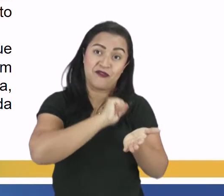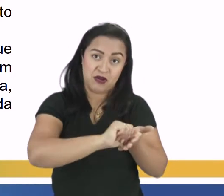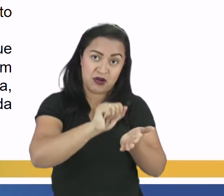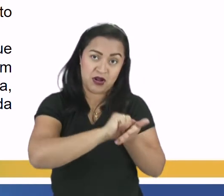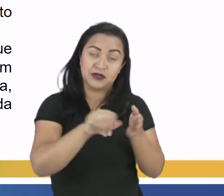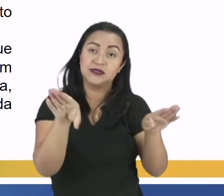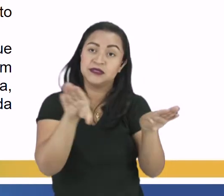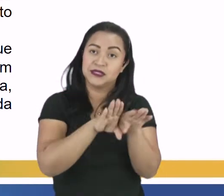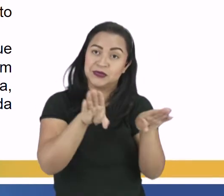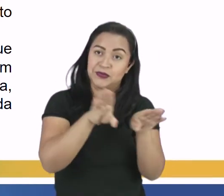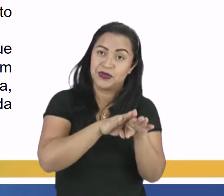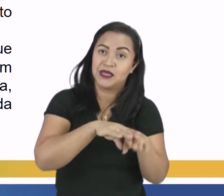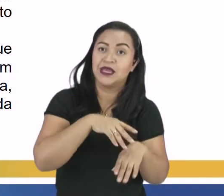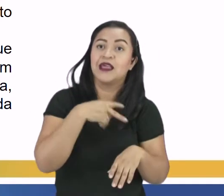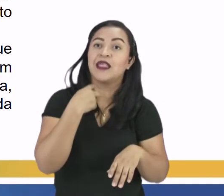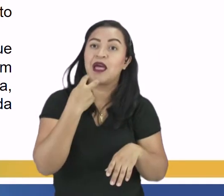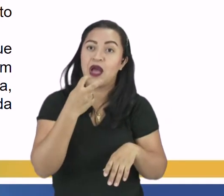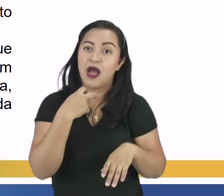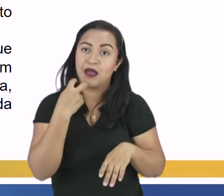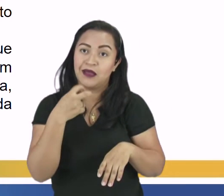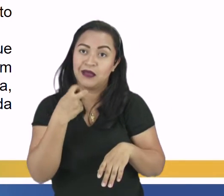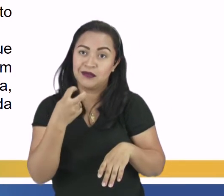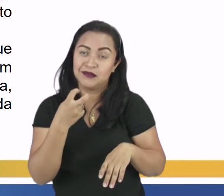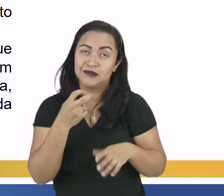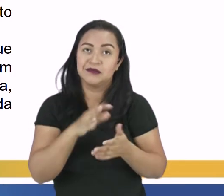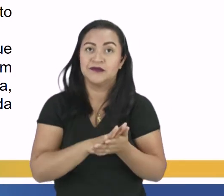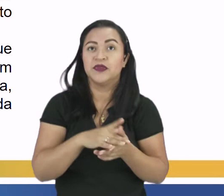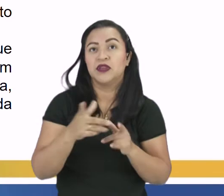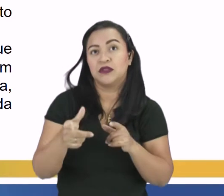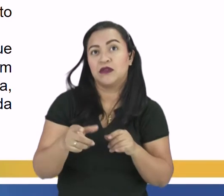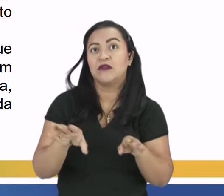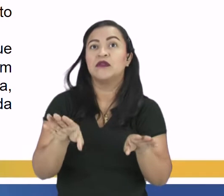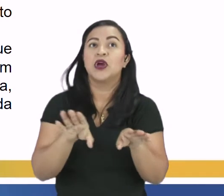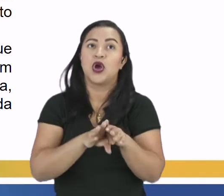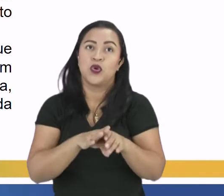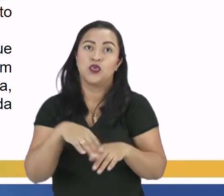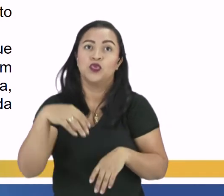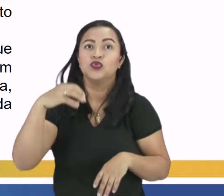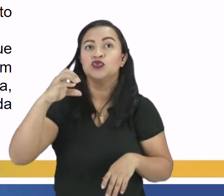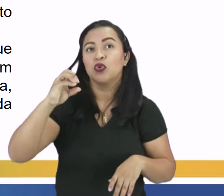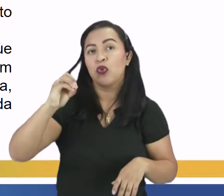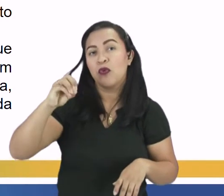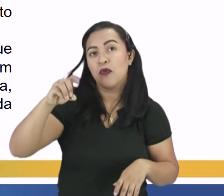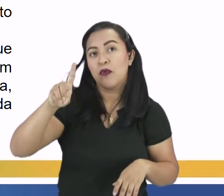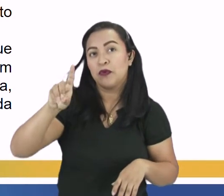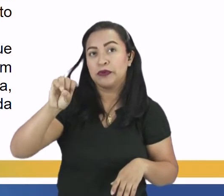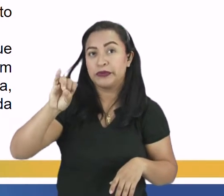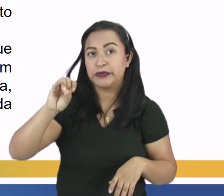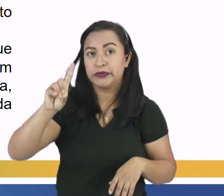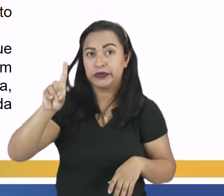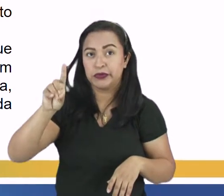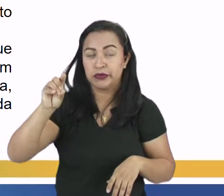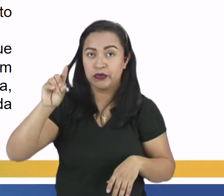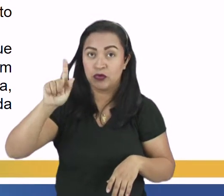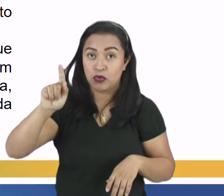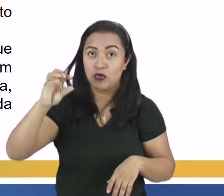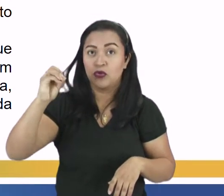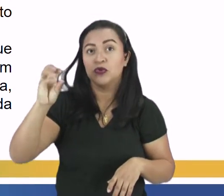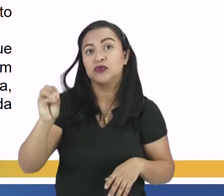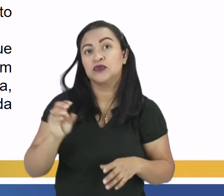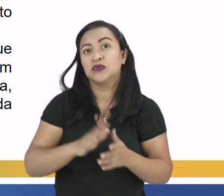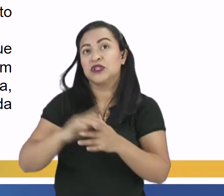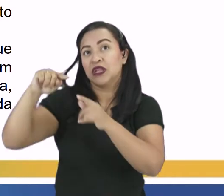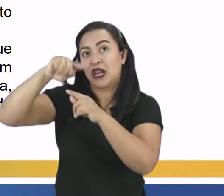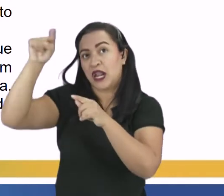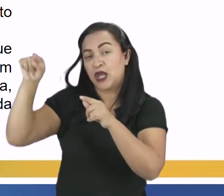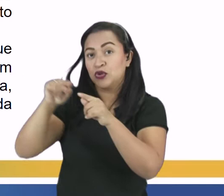escrita. Então ela vai ser representada ali por meio de códigos, tá certo? Dentro daquele balão. Então a linguagem